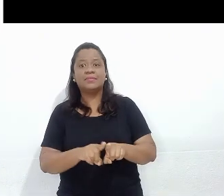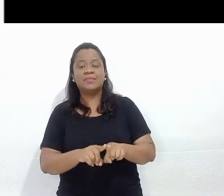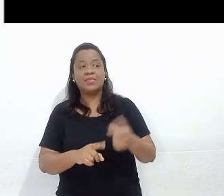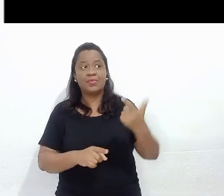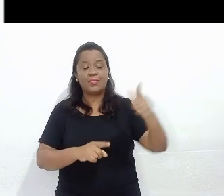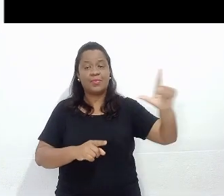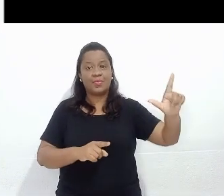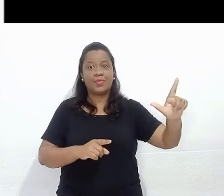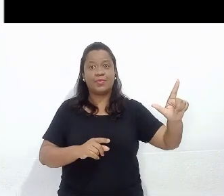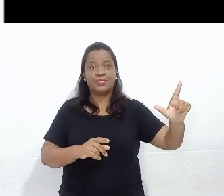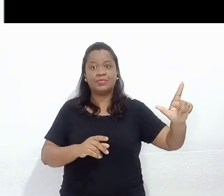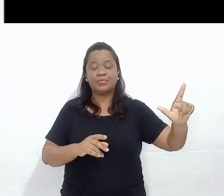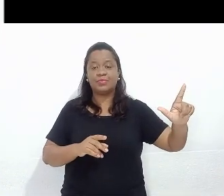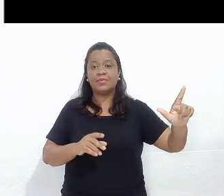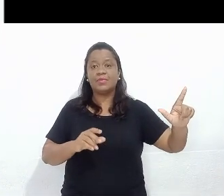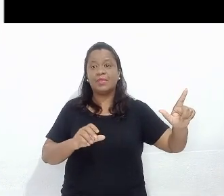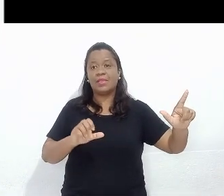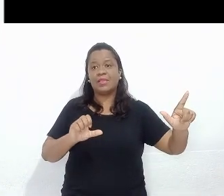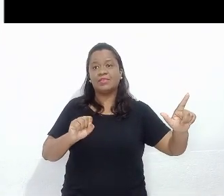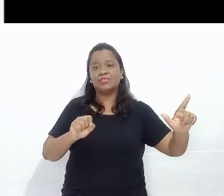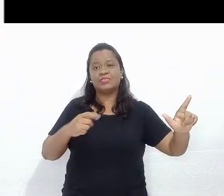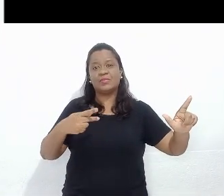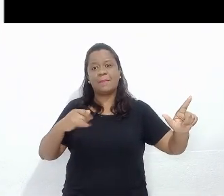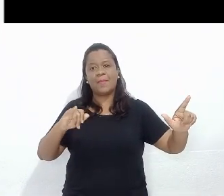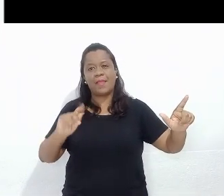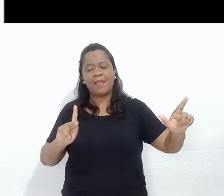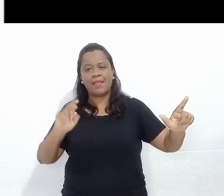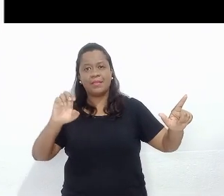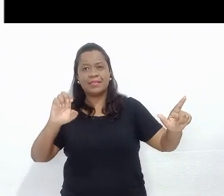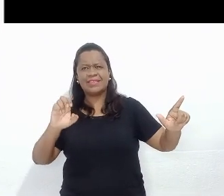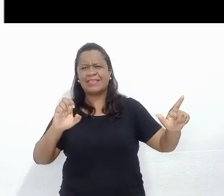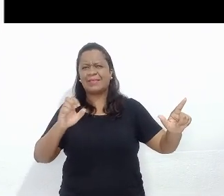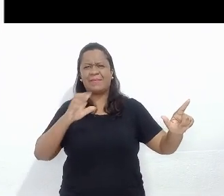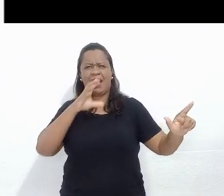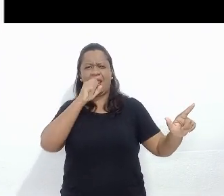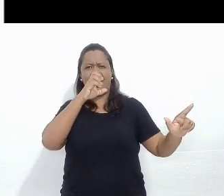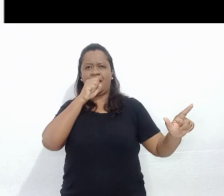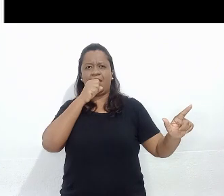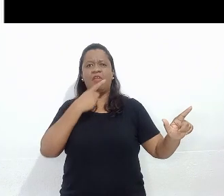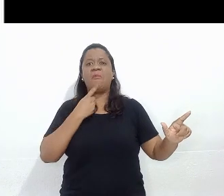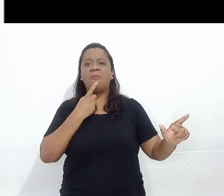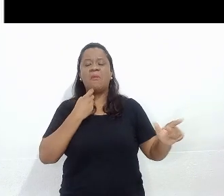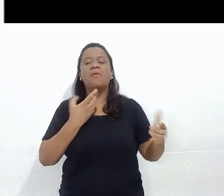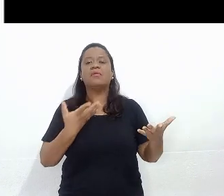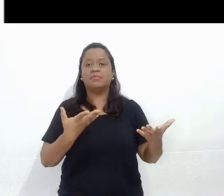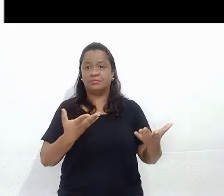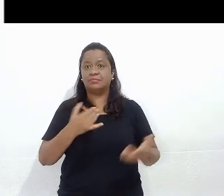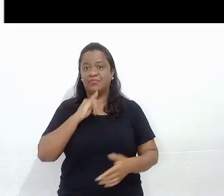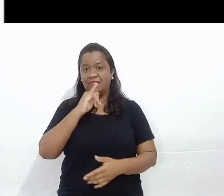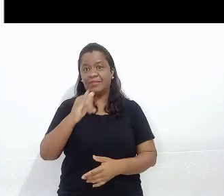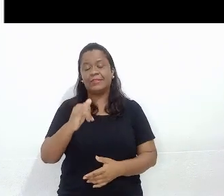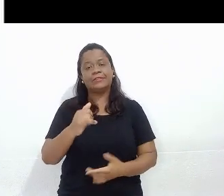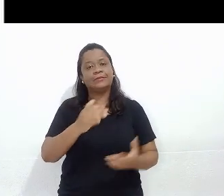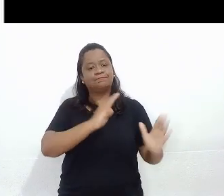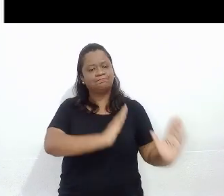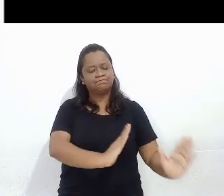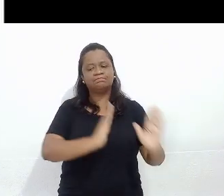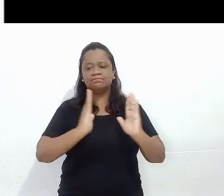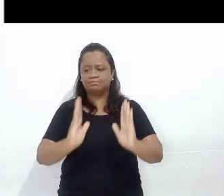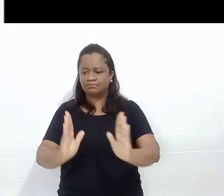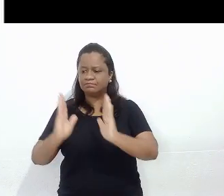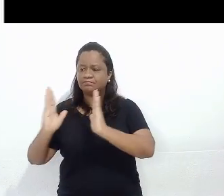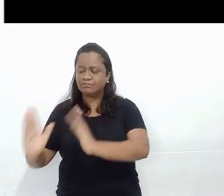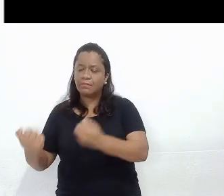mais pro vermelho, mostrando isso. Então, a decisão de equipamento passa por tudo isso, tá? Você tem que